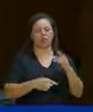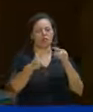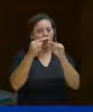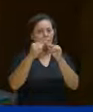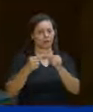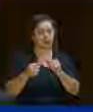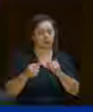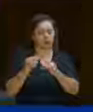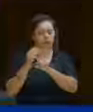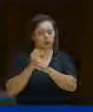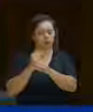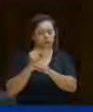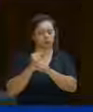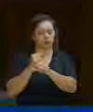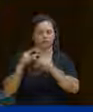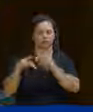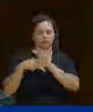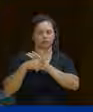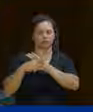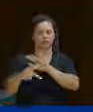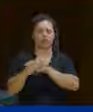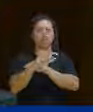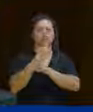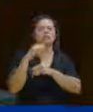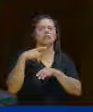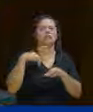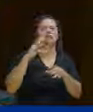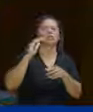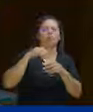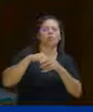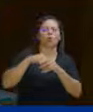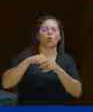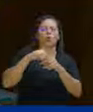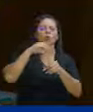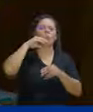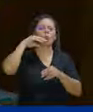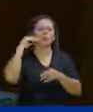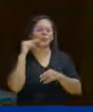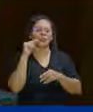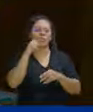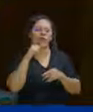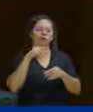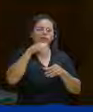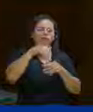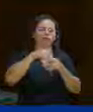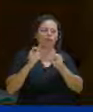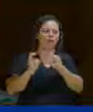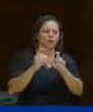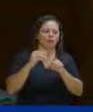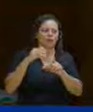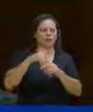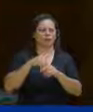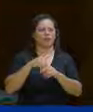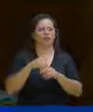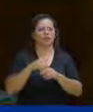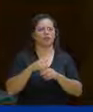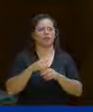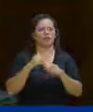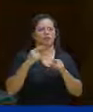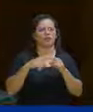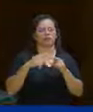aos contábeis. Houve omissão do acordo ao deixar de analisar essas despesas sobre a ótica dos princípios